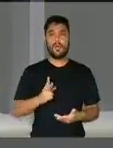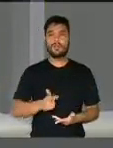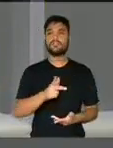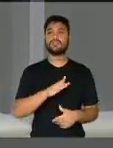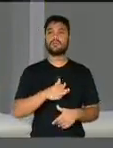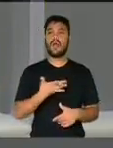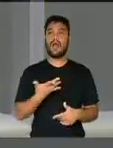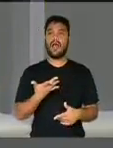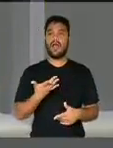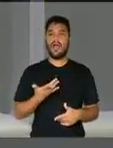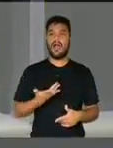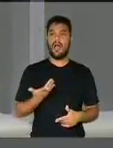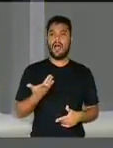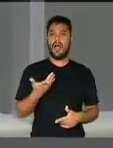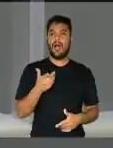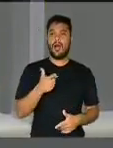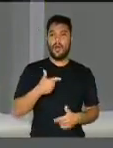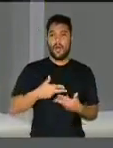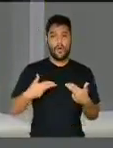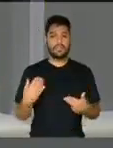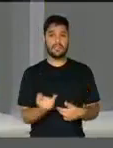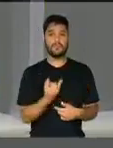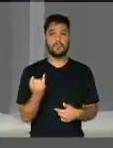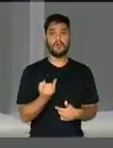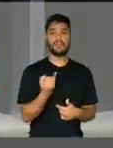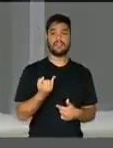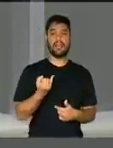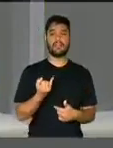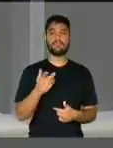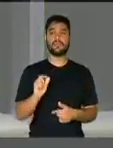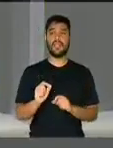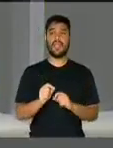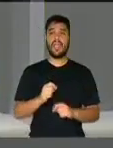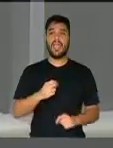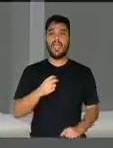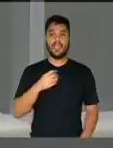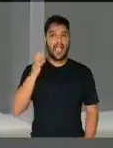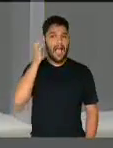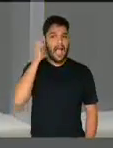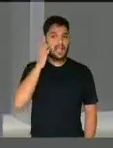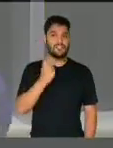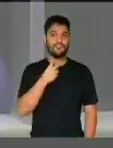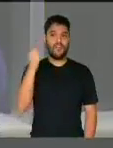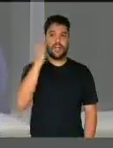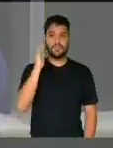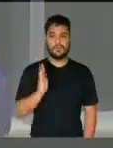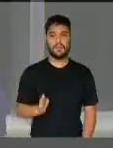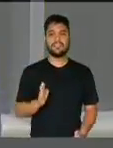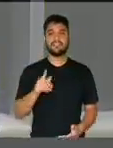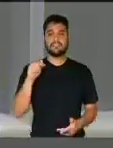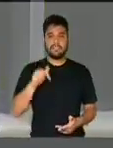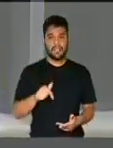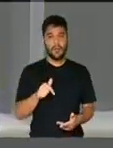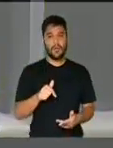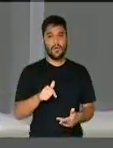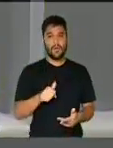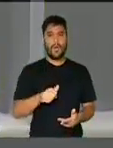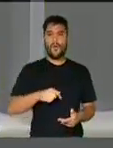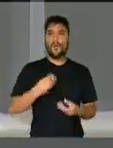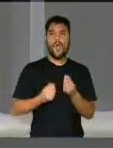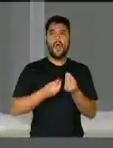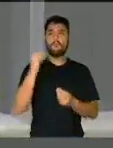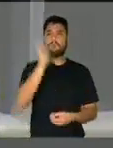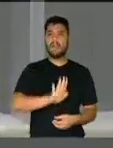importantíssimo da tradição da história brasileira, que é a voz do Brasil, porque a nossa voz chega a todo o